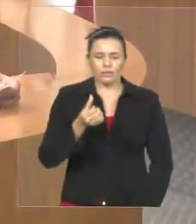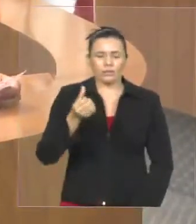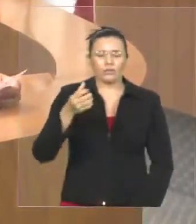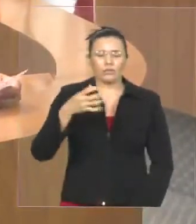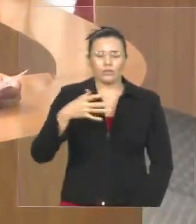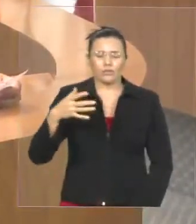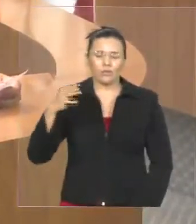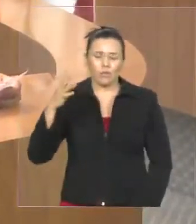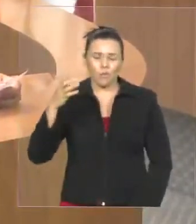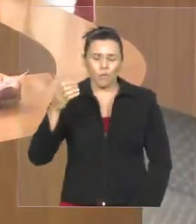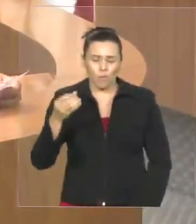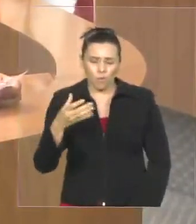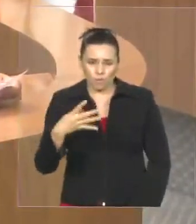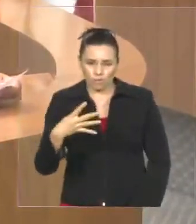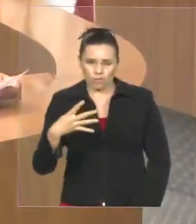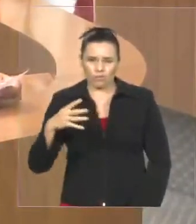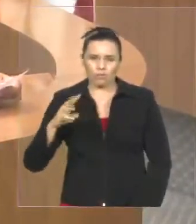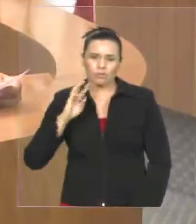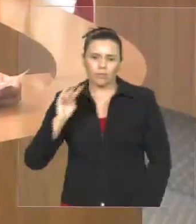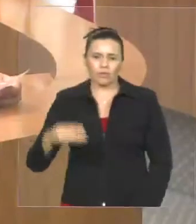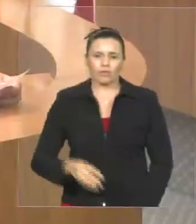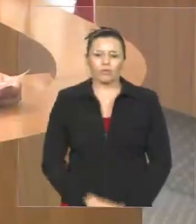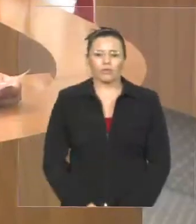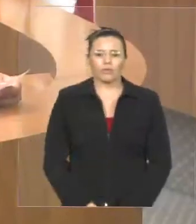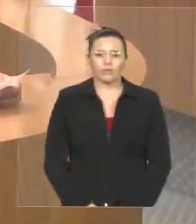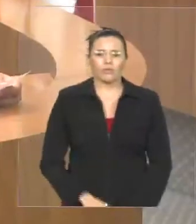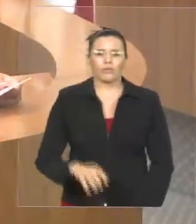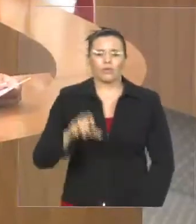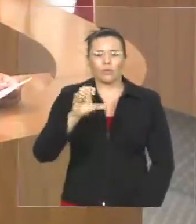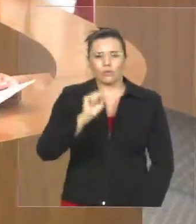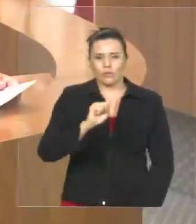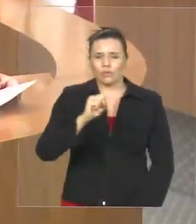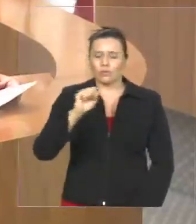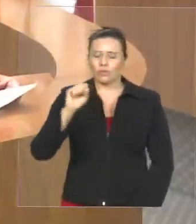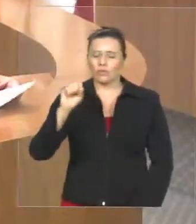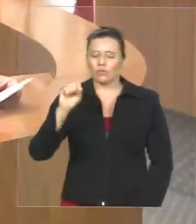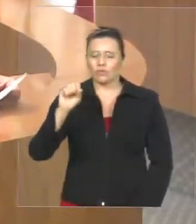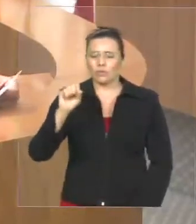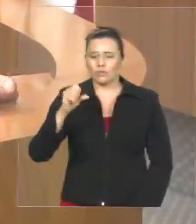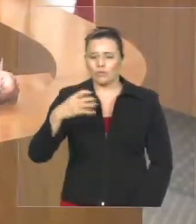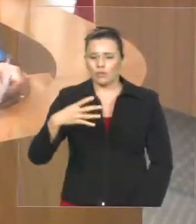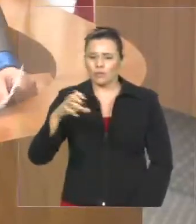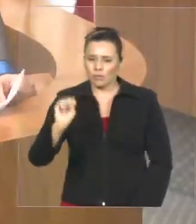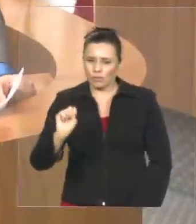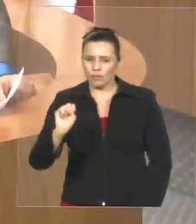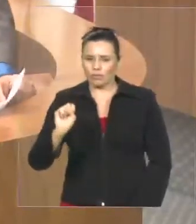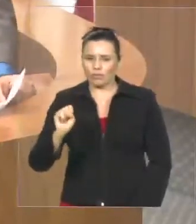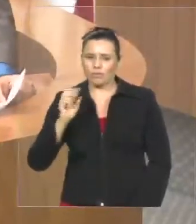Em 2016, 848 milhões de reais, somando aí